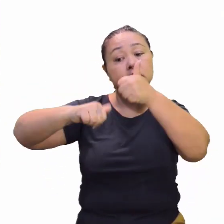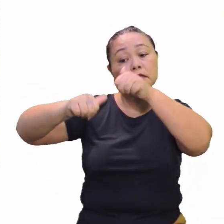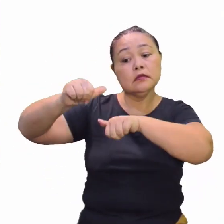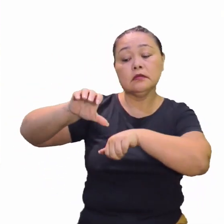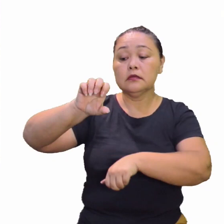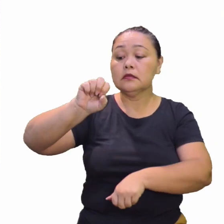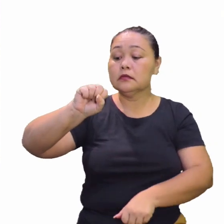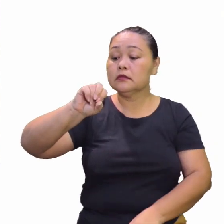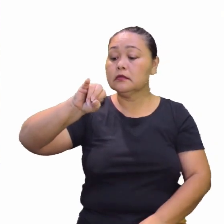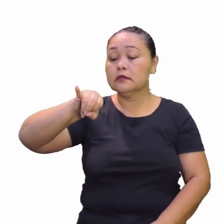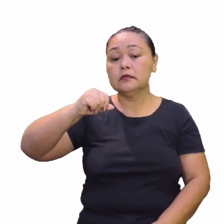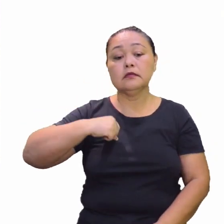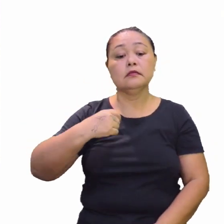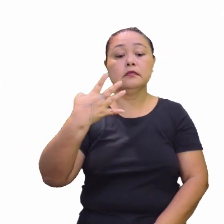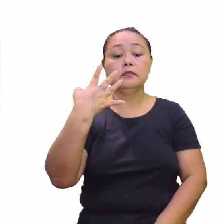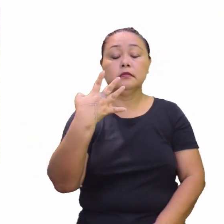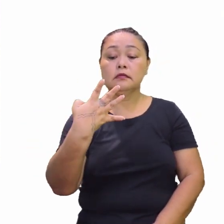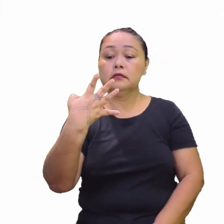analisar. Soja,